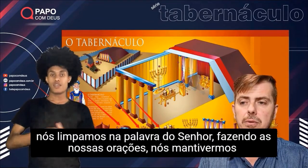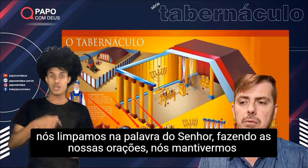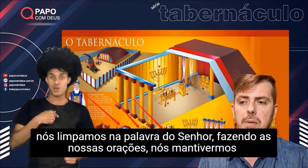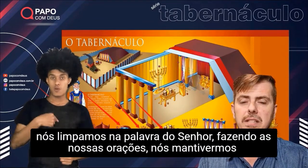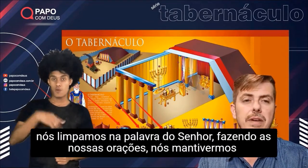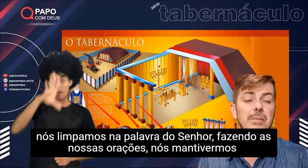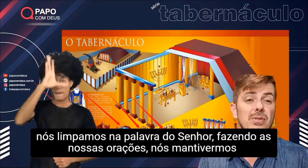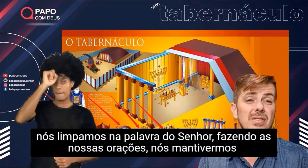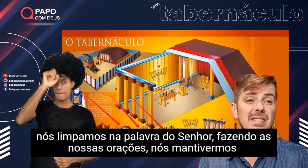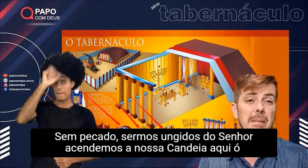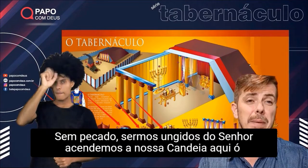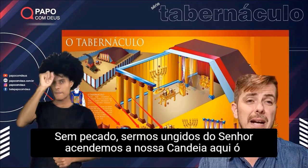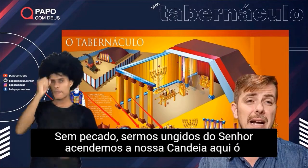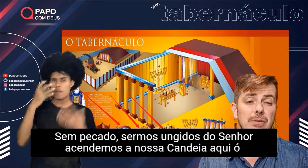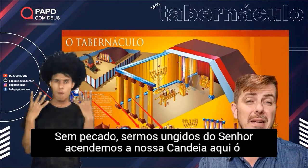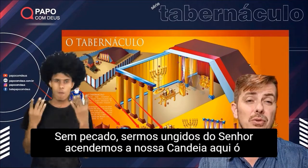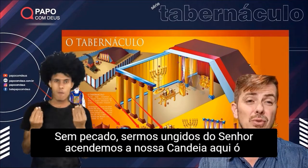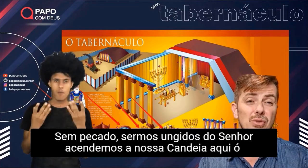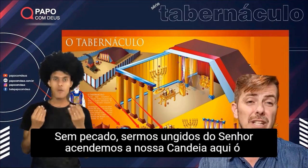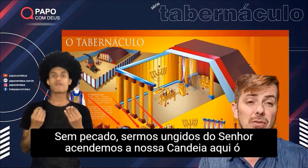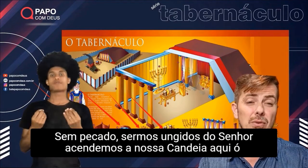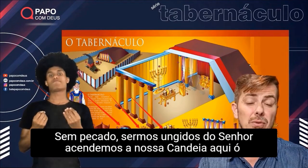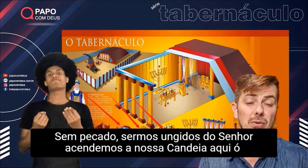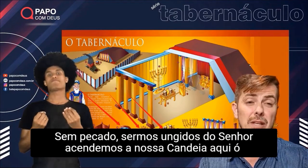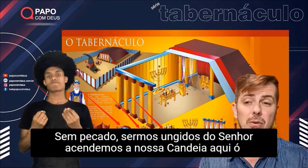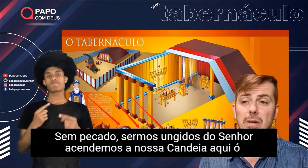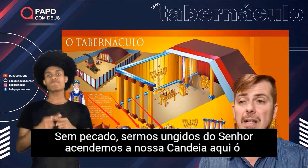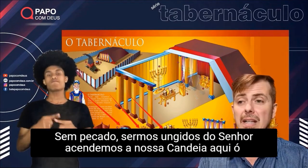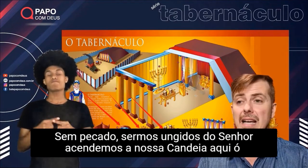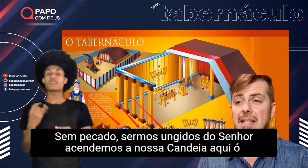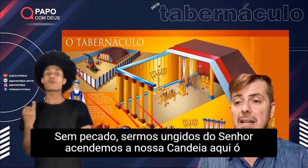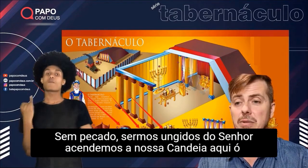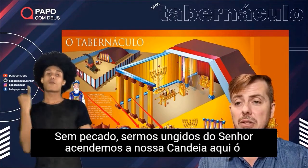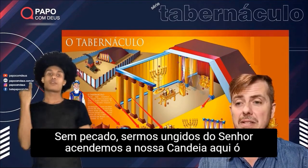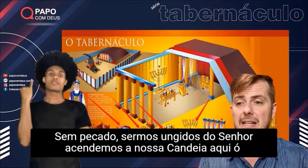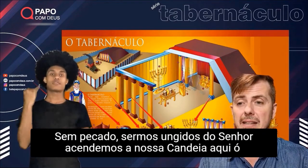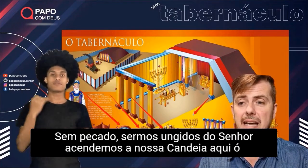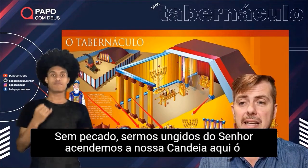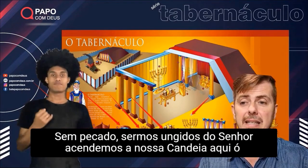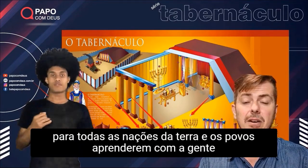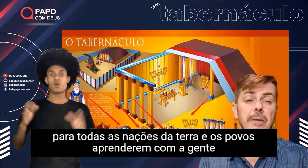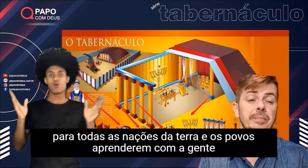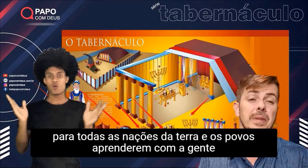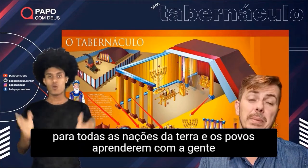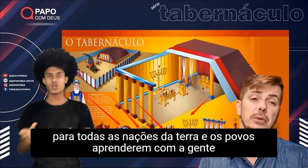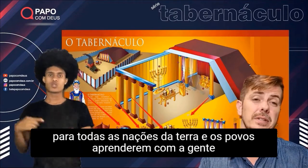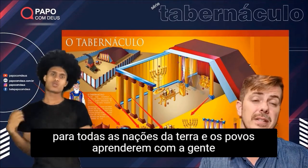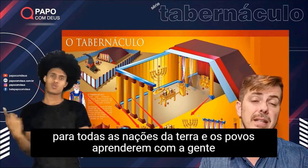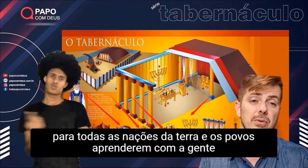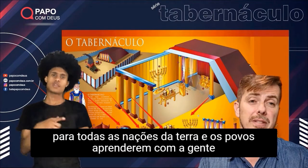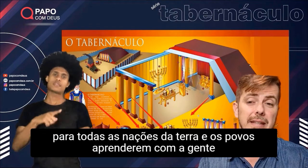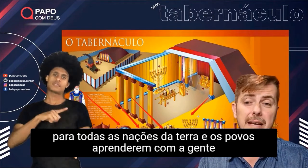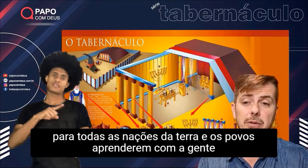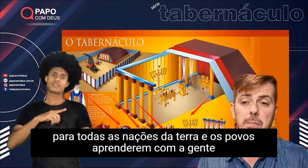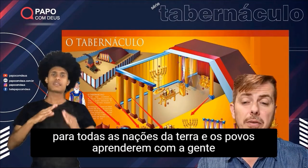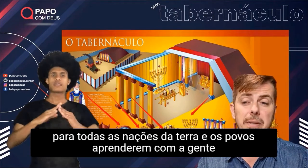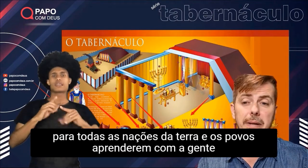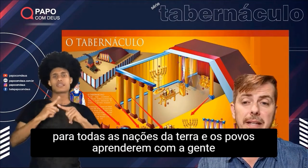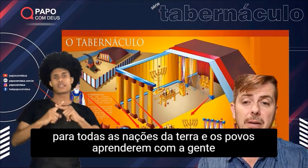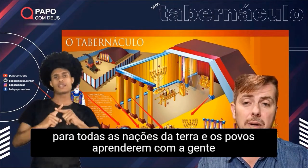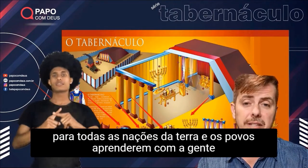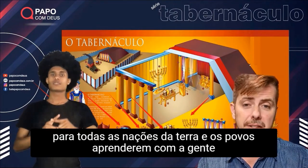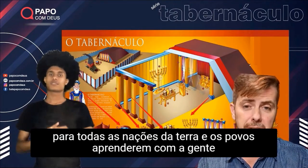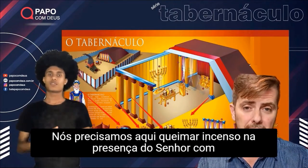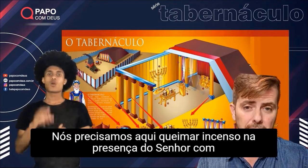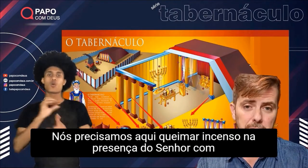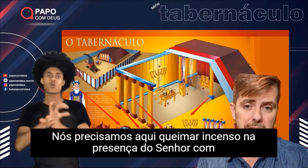orações, nos mantivermos sem pecado, sermos ungidos do Senhor, acendermos a nossa candeia aqui, ó, para todas as nações da terra e os povos